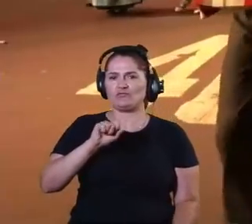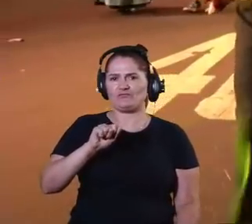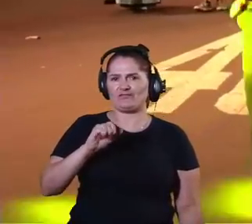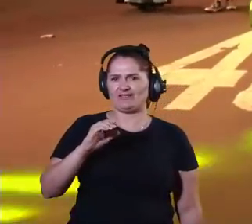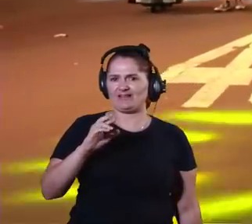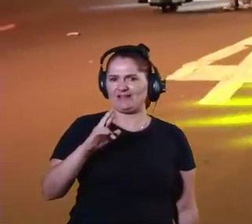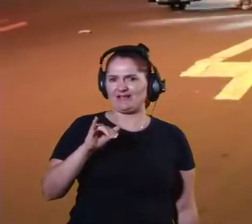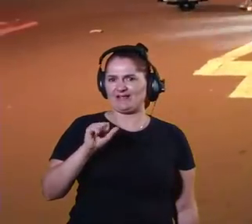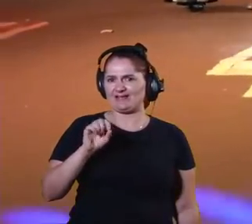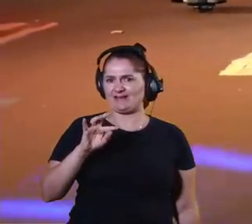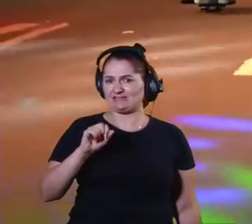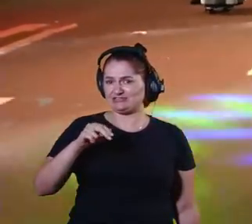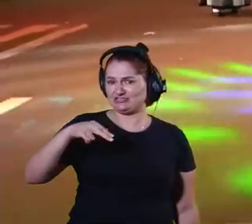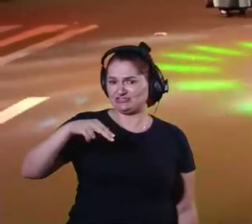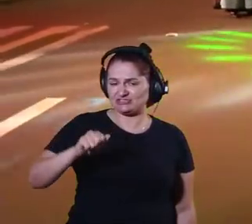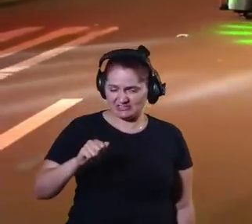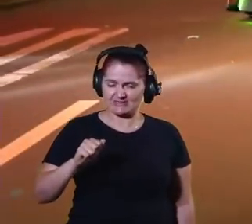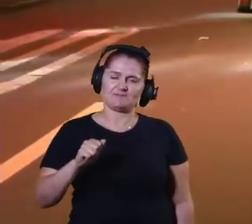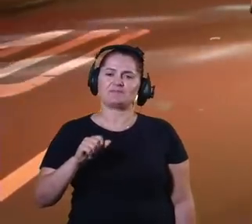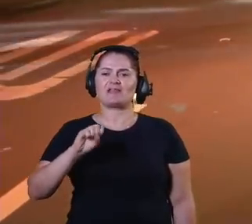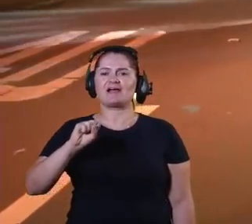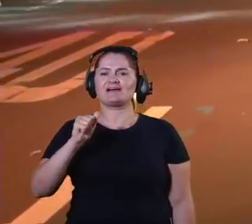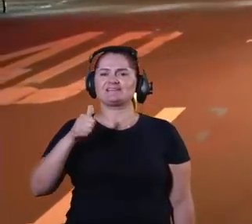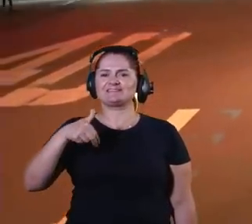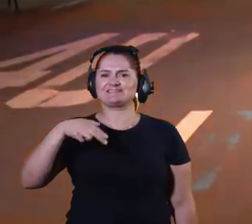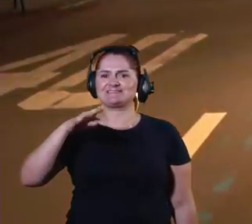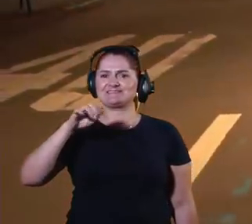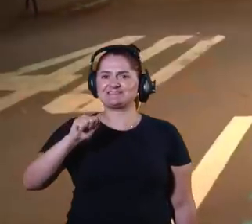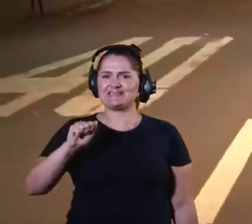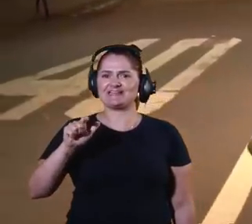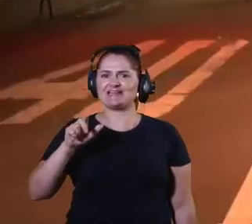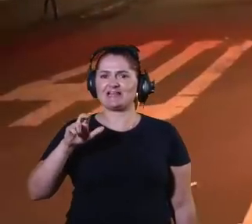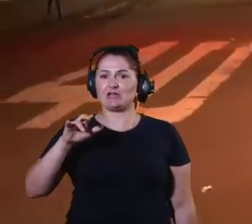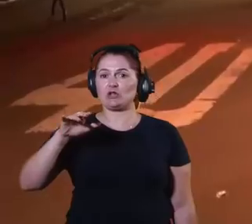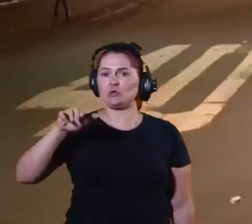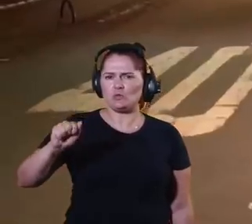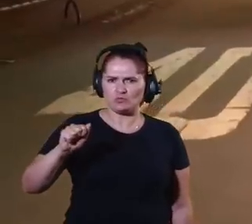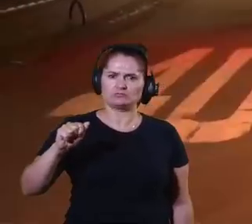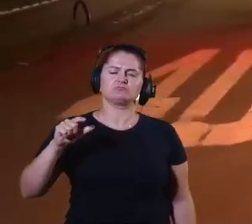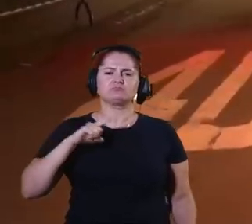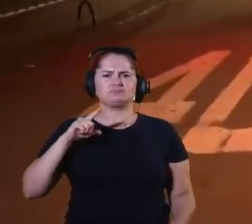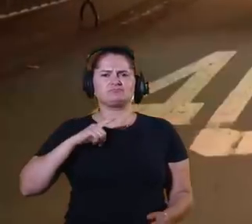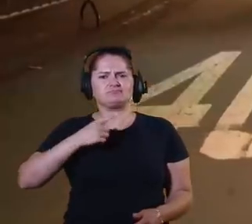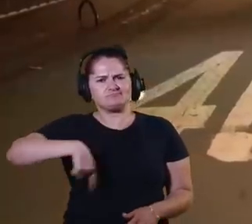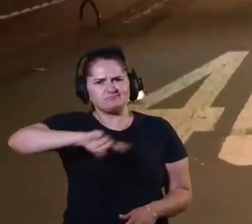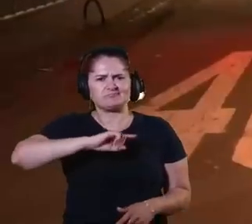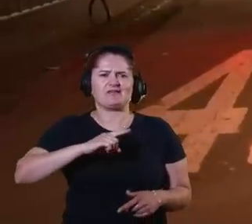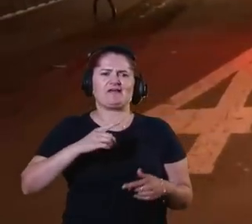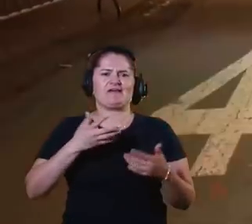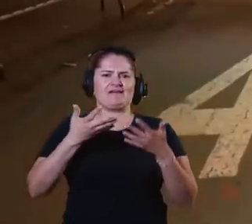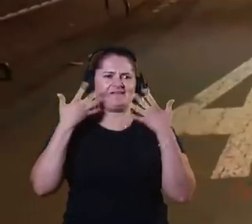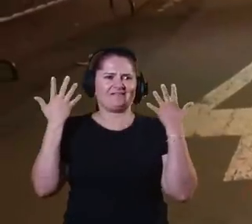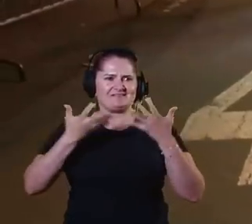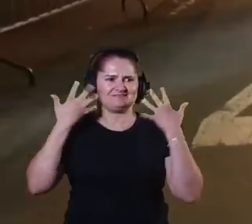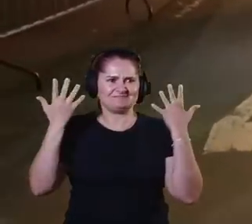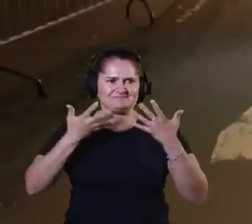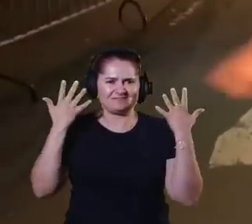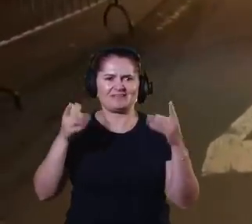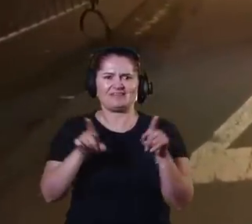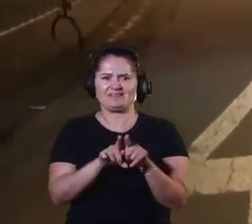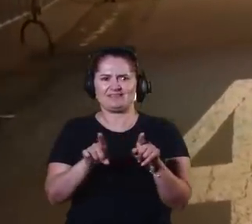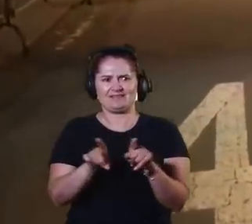Galópolis, que são o destaque aí de uma das alas mais gostosas que tem aqui desse desfile. A